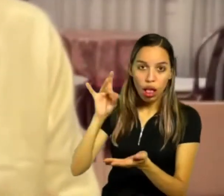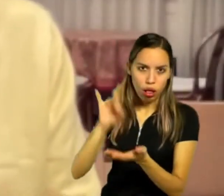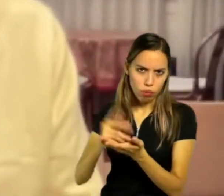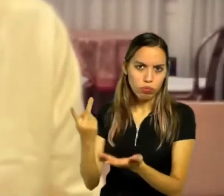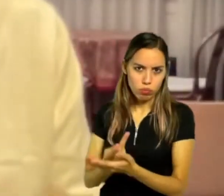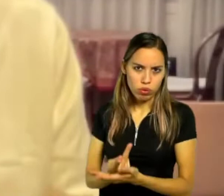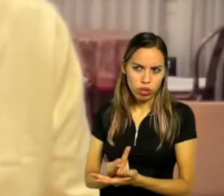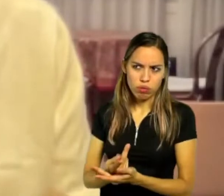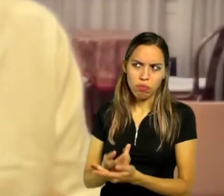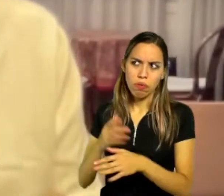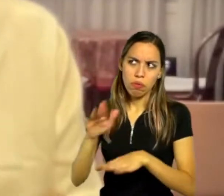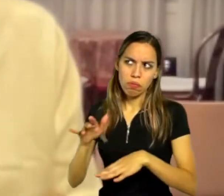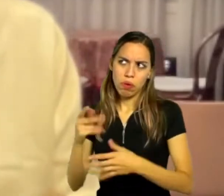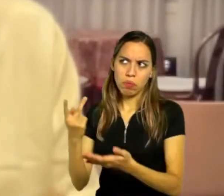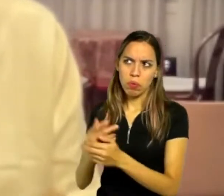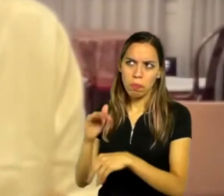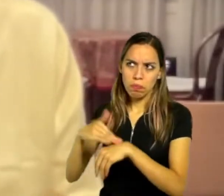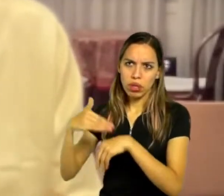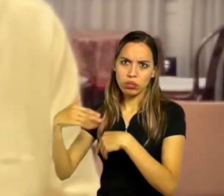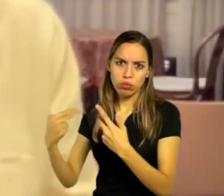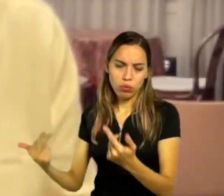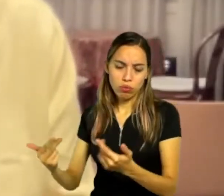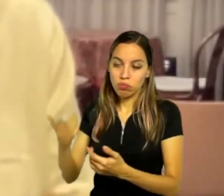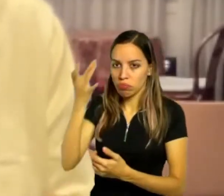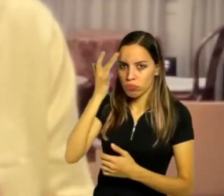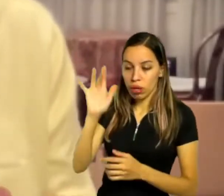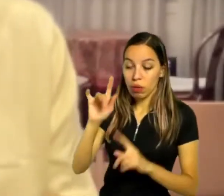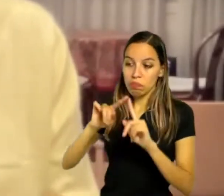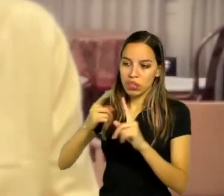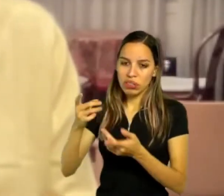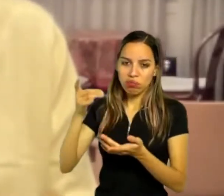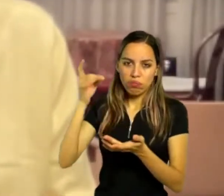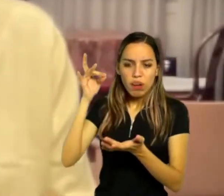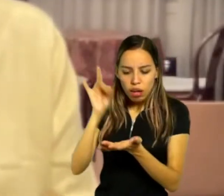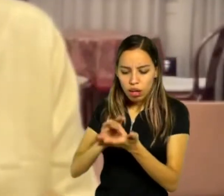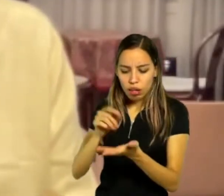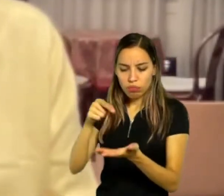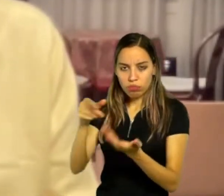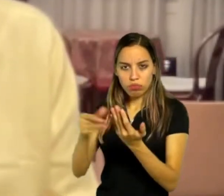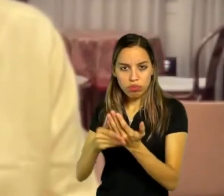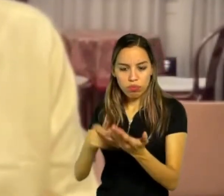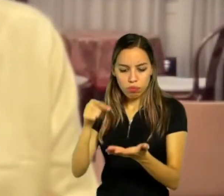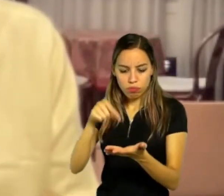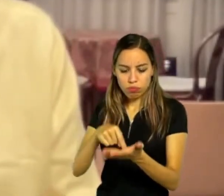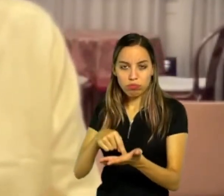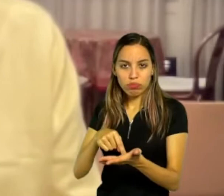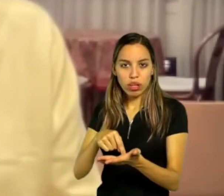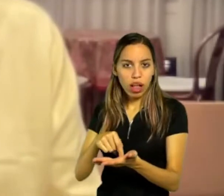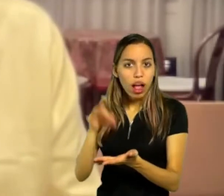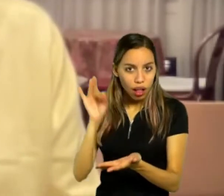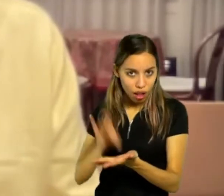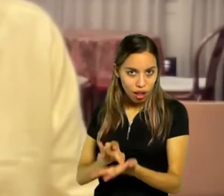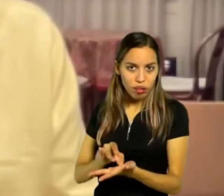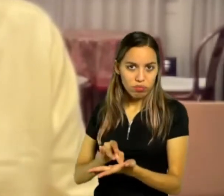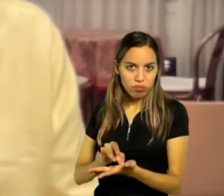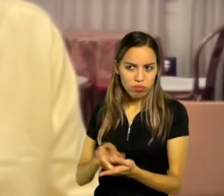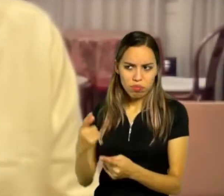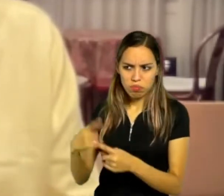realidade. E é uma coisa de uma estupidez, de uma brutalidade inacreditável, né?